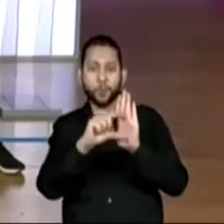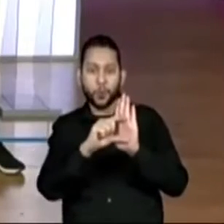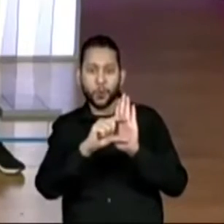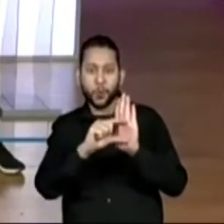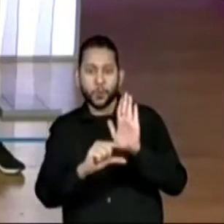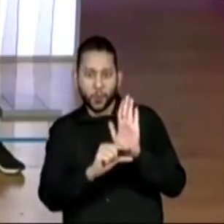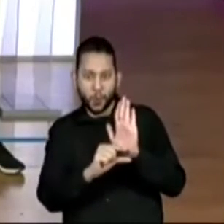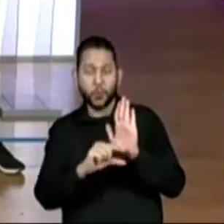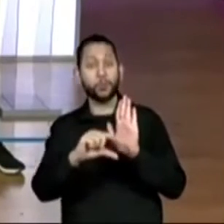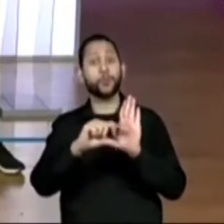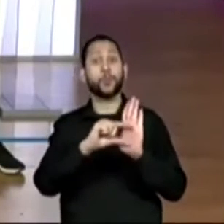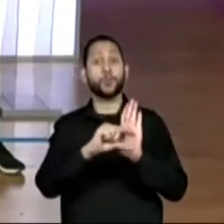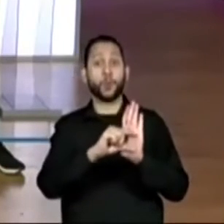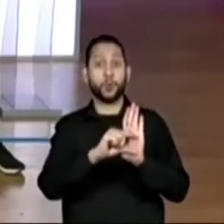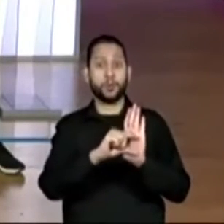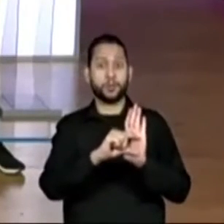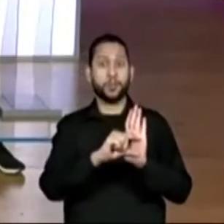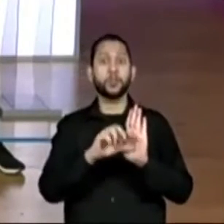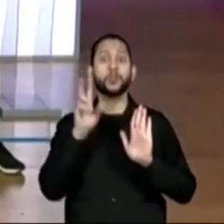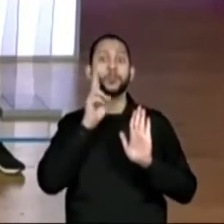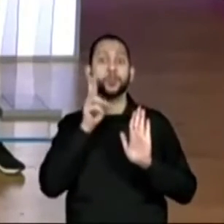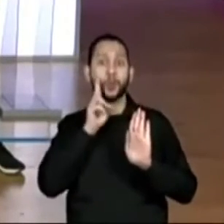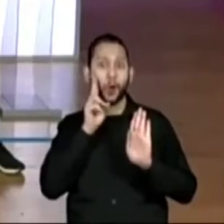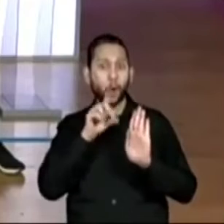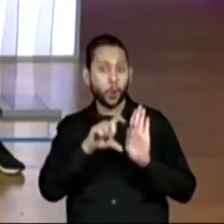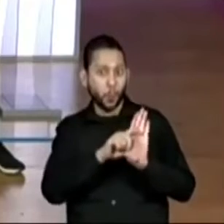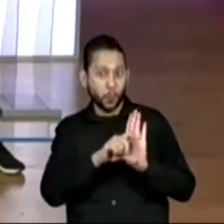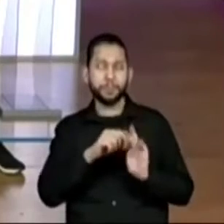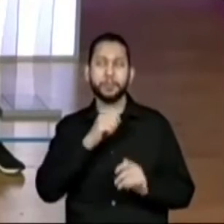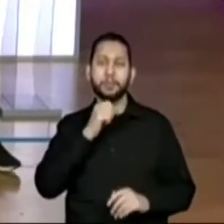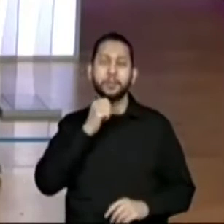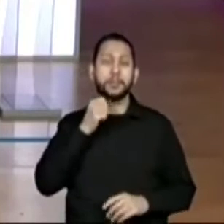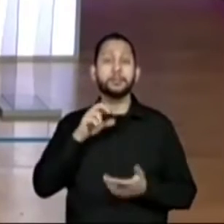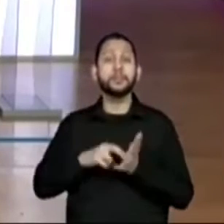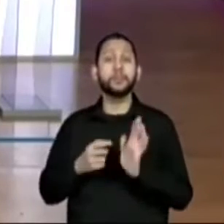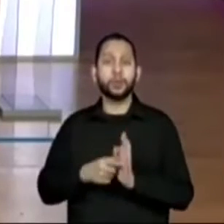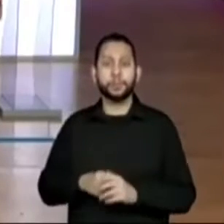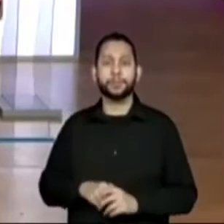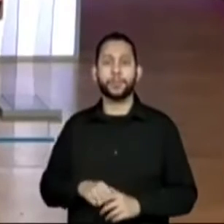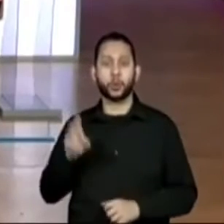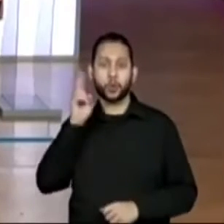Então, nós vamos começar a contar a partir do momento em que